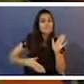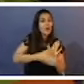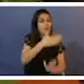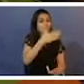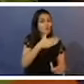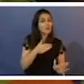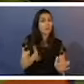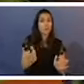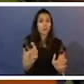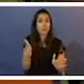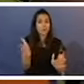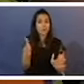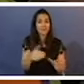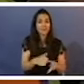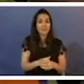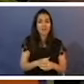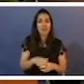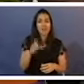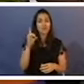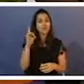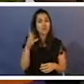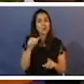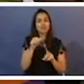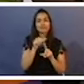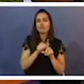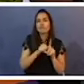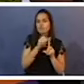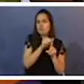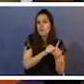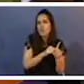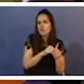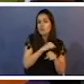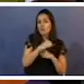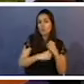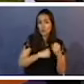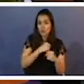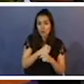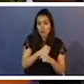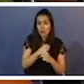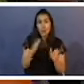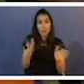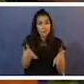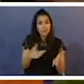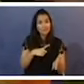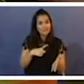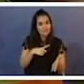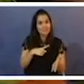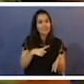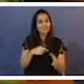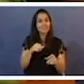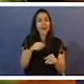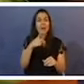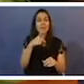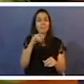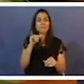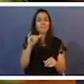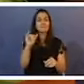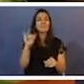dos peixes e ocorre apenas em alguns meses do ano atualmente nós já estamos na Piracema né